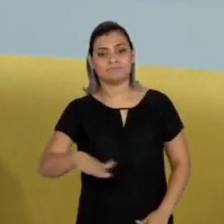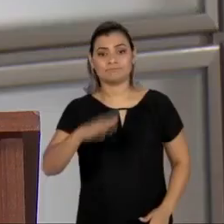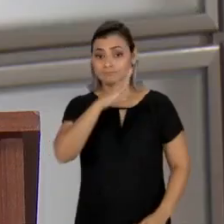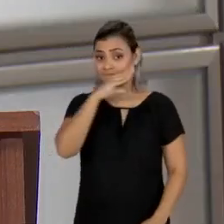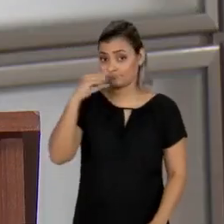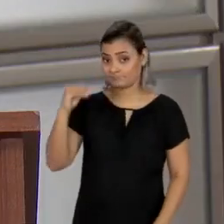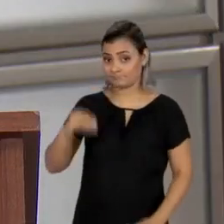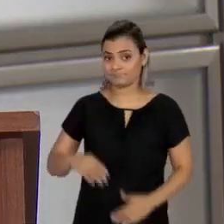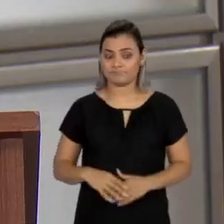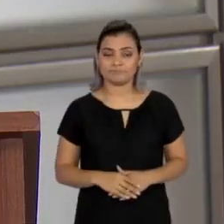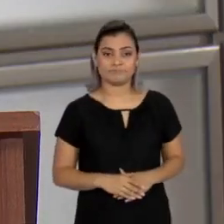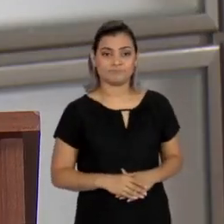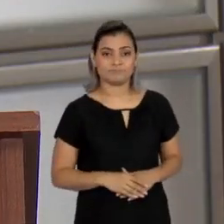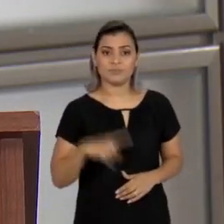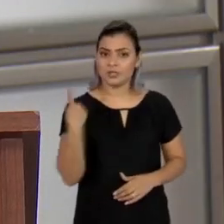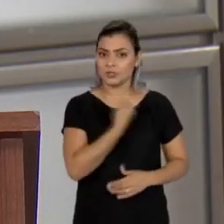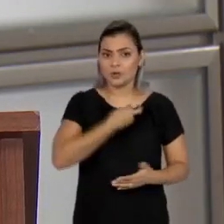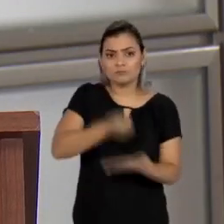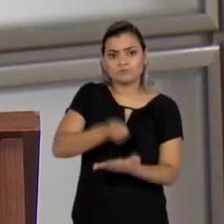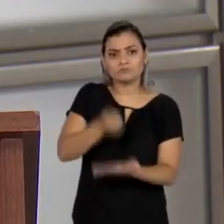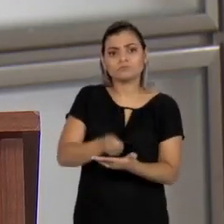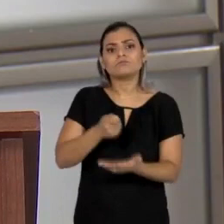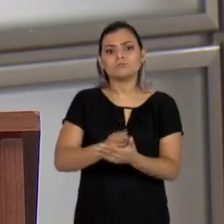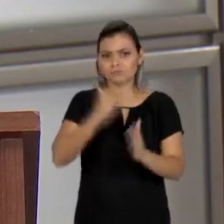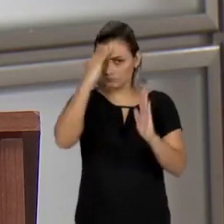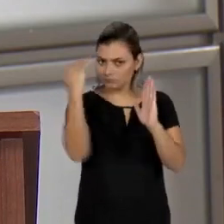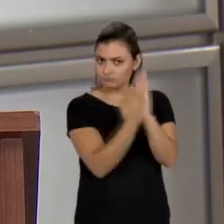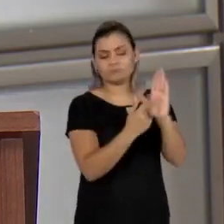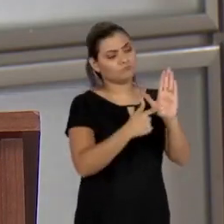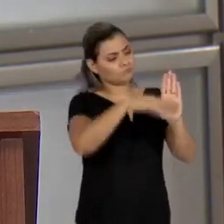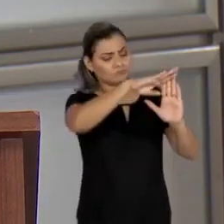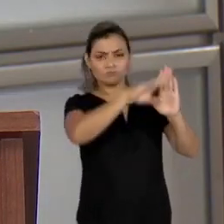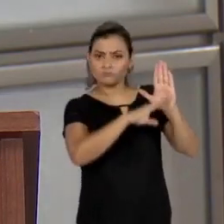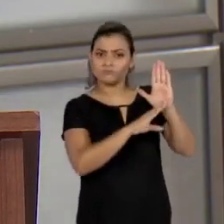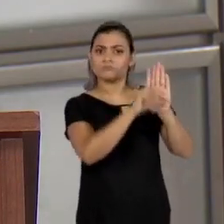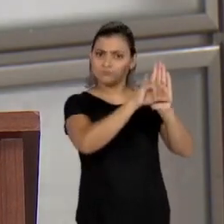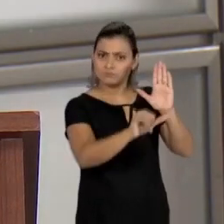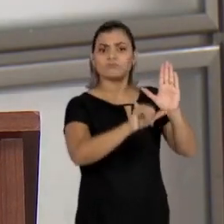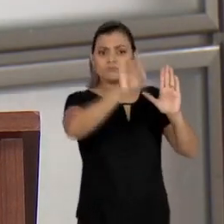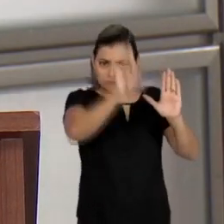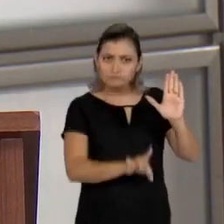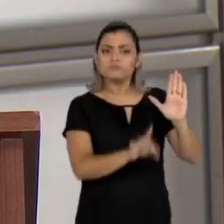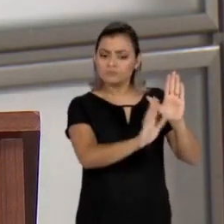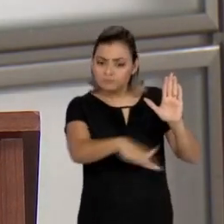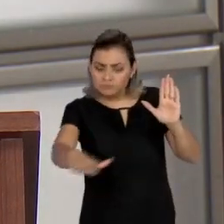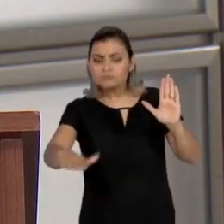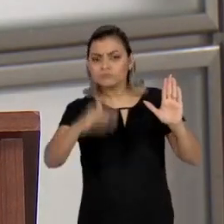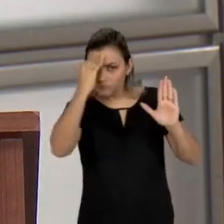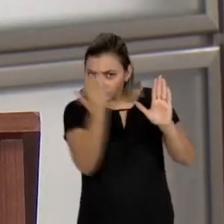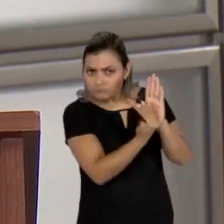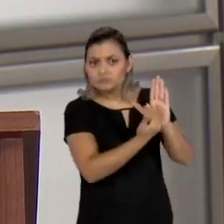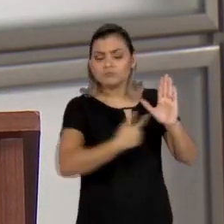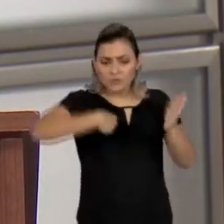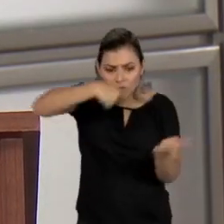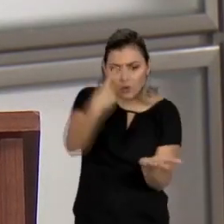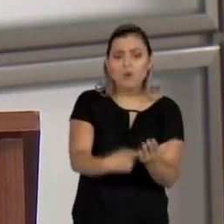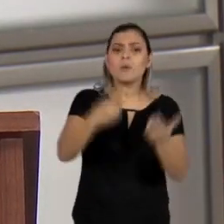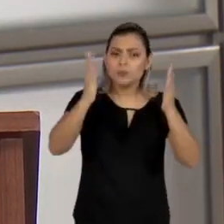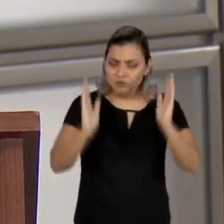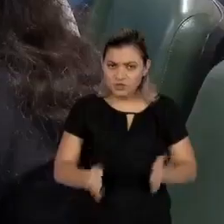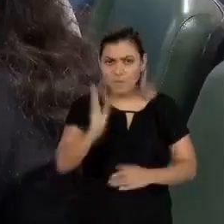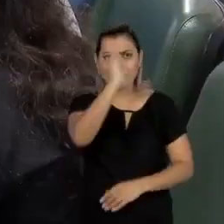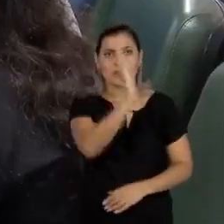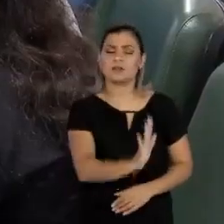adolescentes. Exigimos o cumprimento integral da Convenção sobre os Direitos da Criança, reafirmando o compromisso já assumido